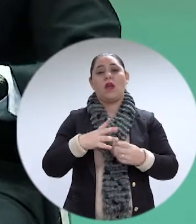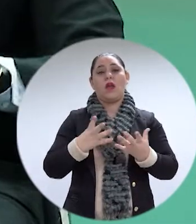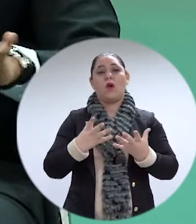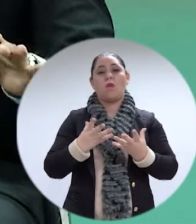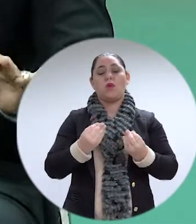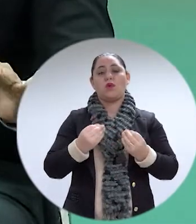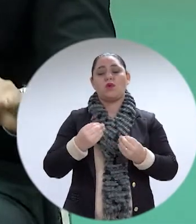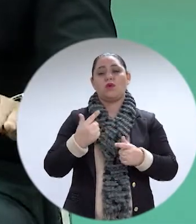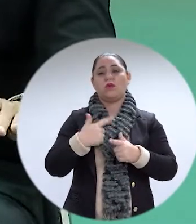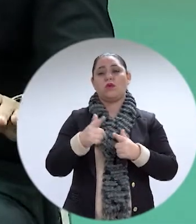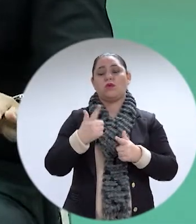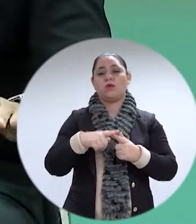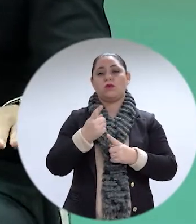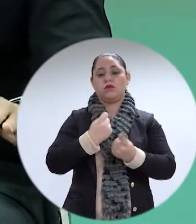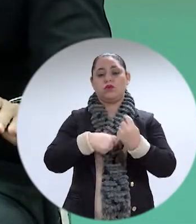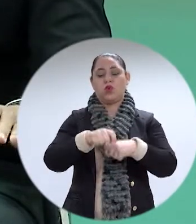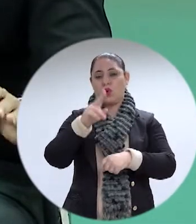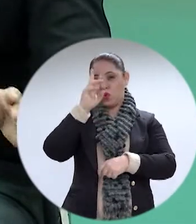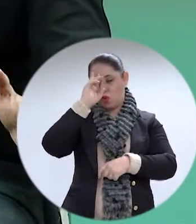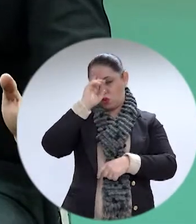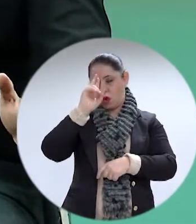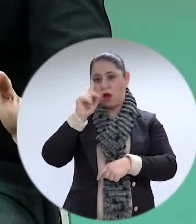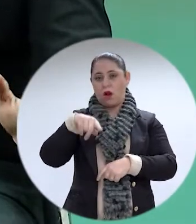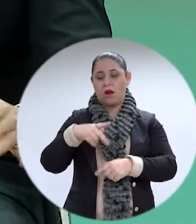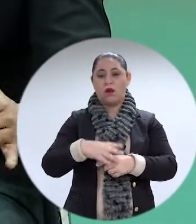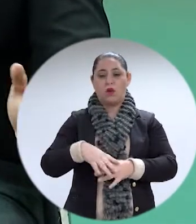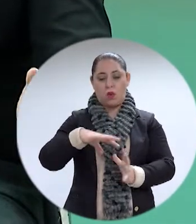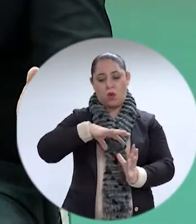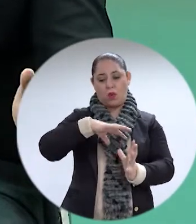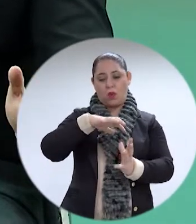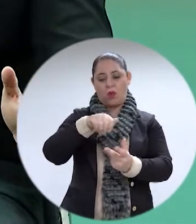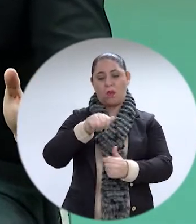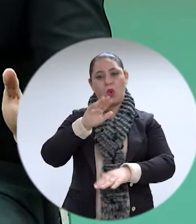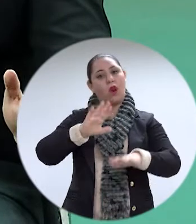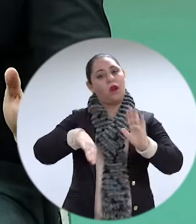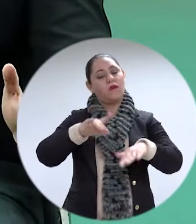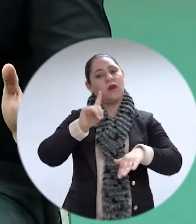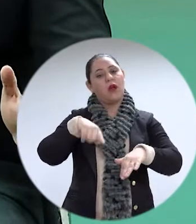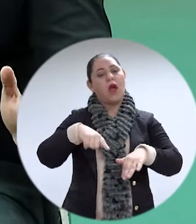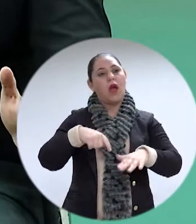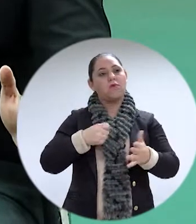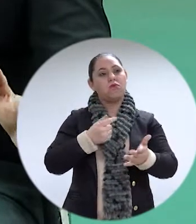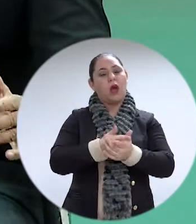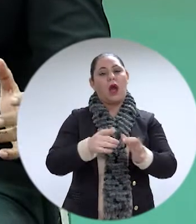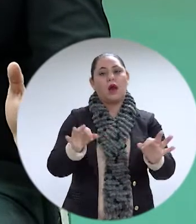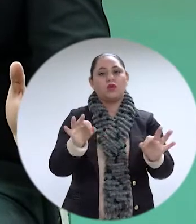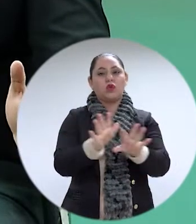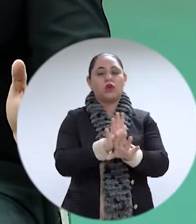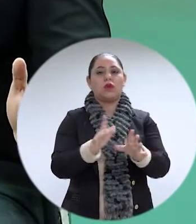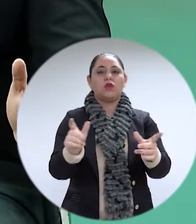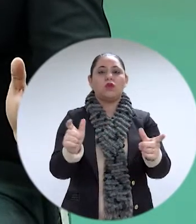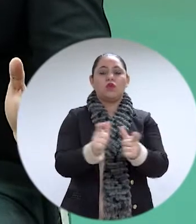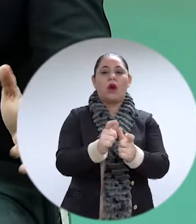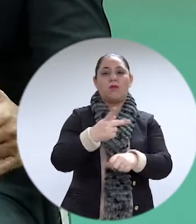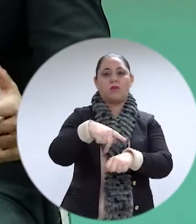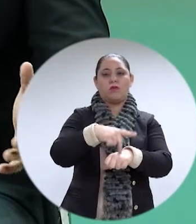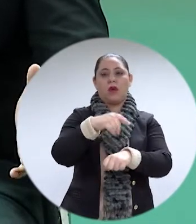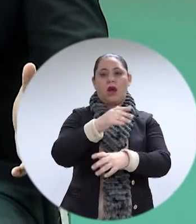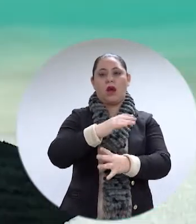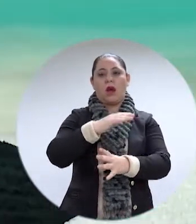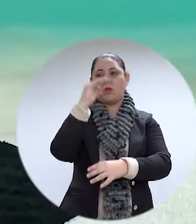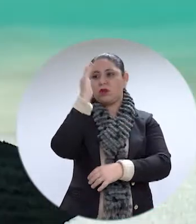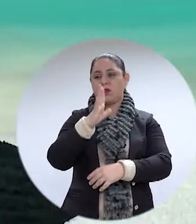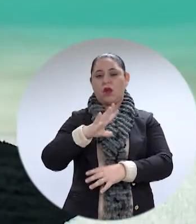ter, e um dos grandes problemas do gestor público talvez o maior problema no mundo inteiro, é a contenção de gasto público. Não é só